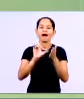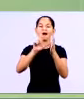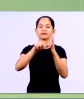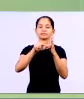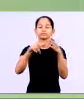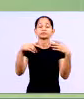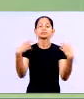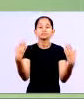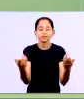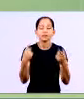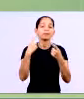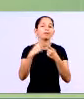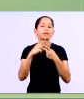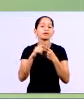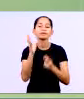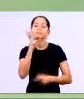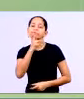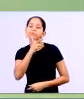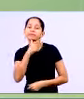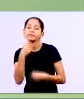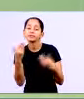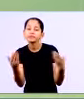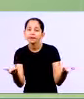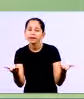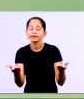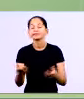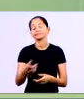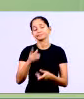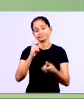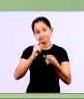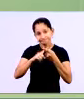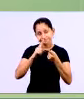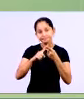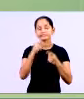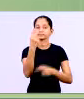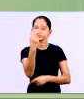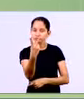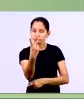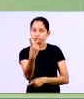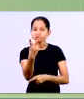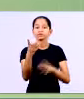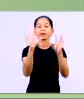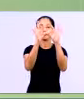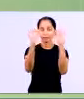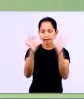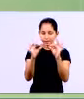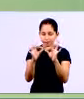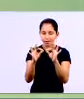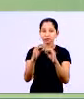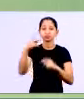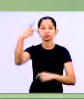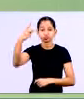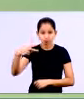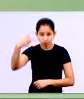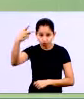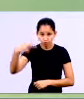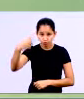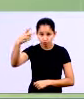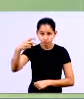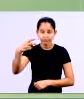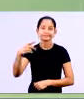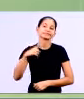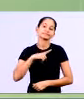foram as razões para essa mudança, professora Tayane? A existência de duas ortografias oficiais, a lusitana e a